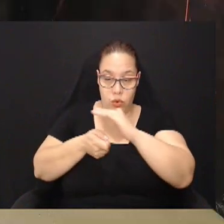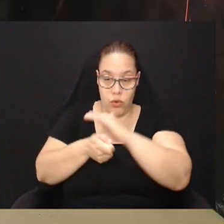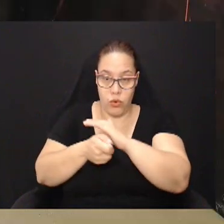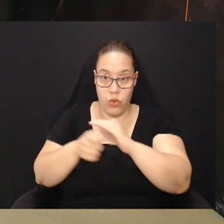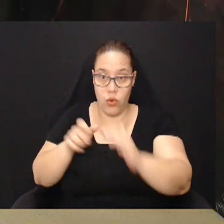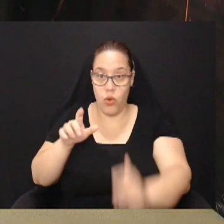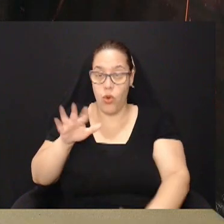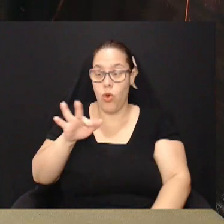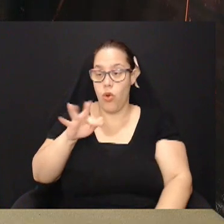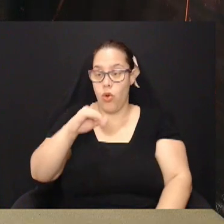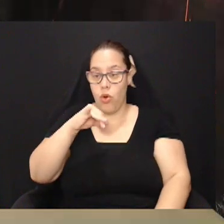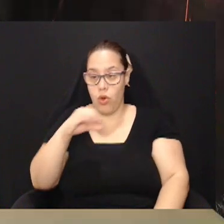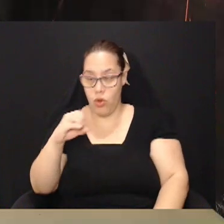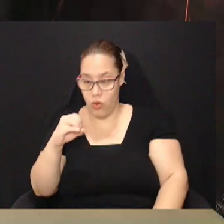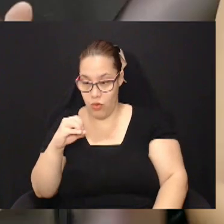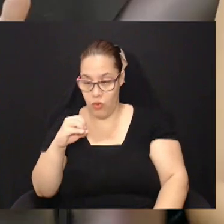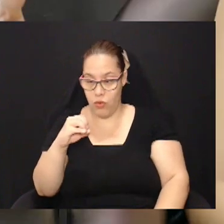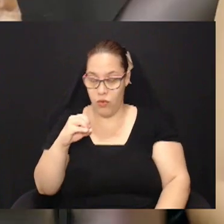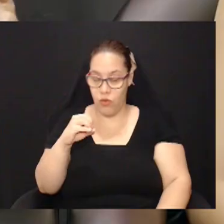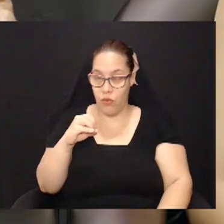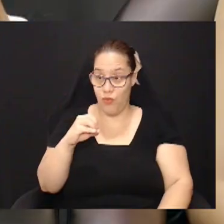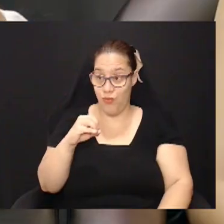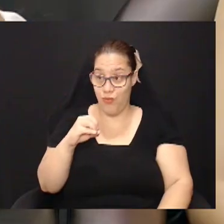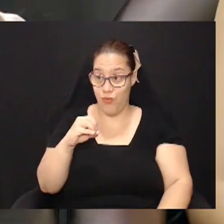Sharp e nós íamos